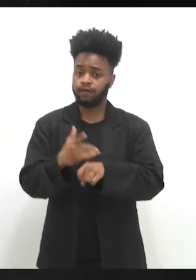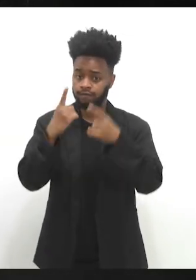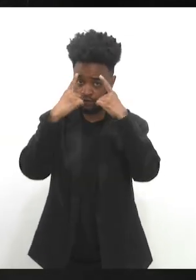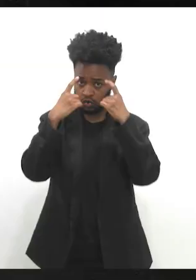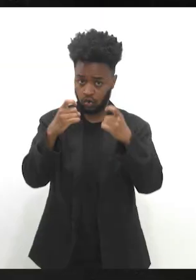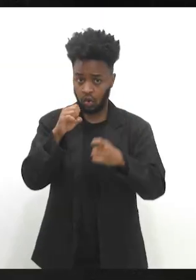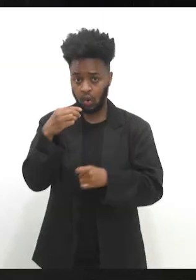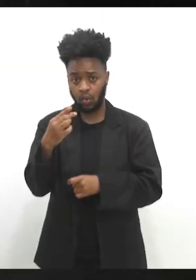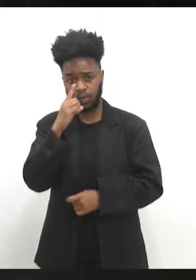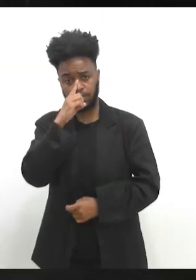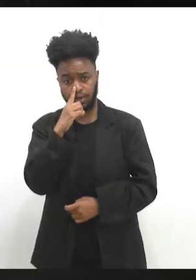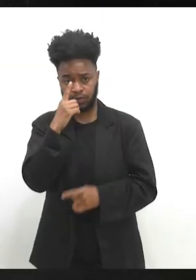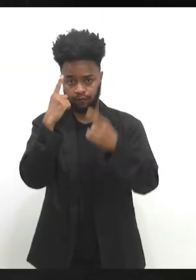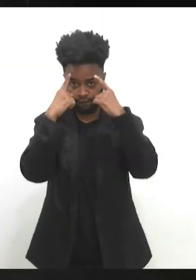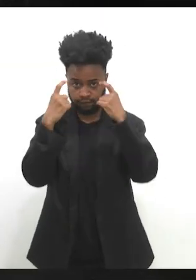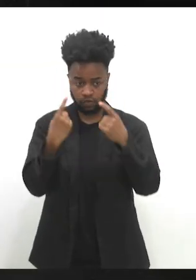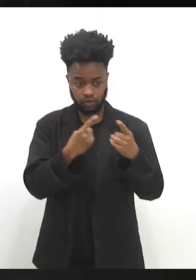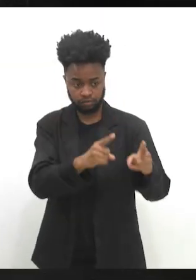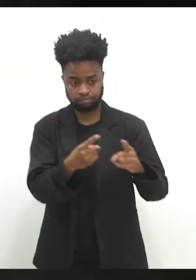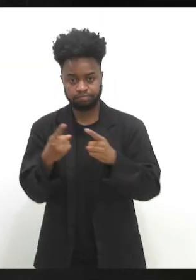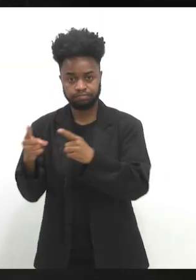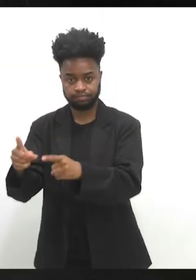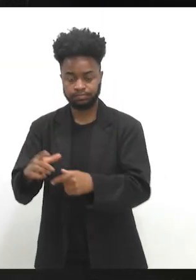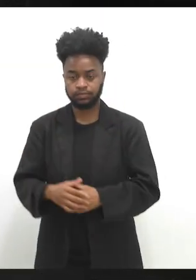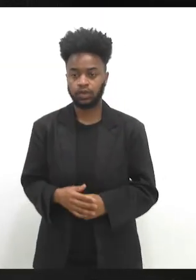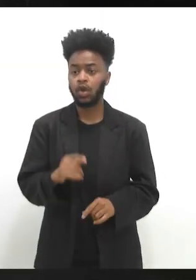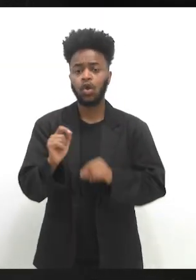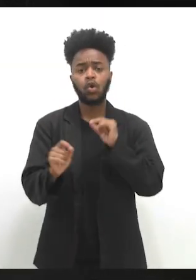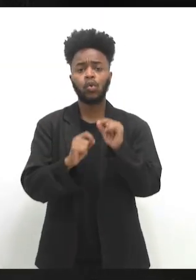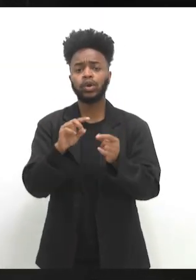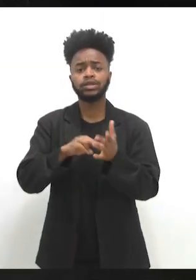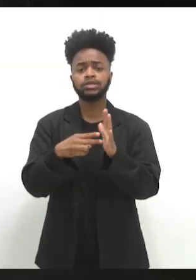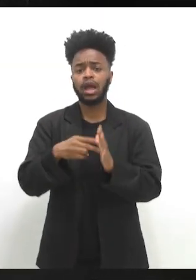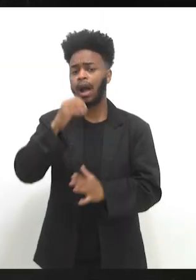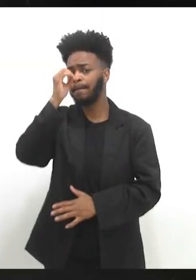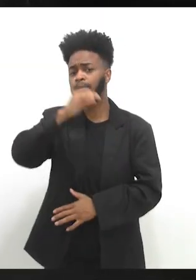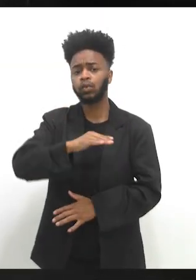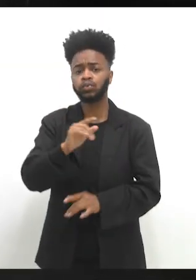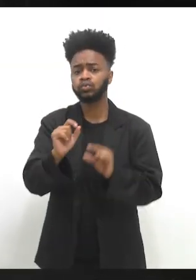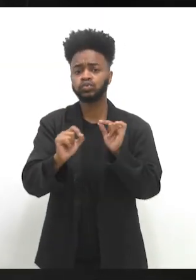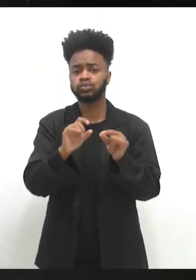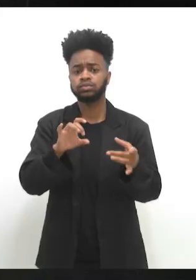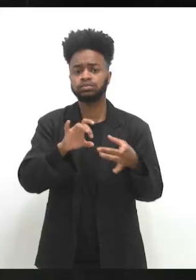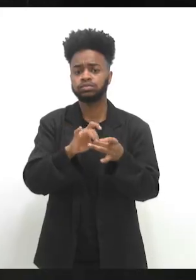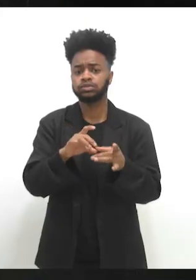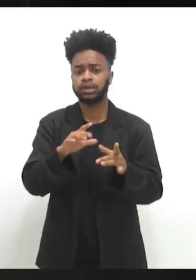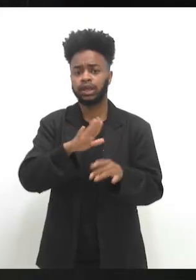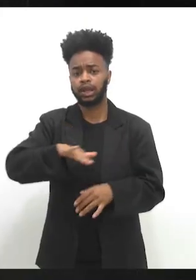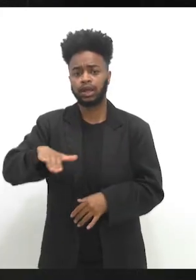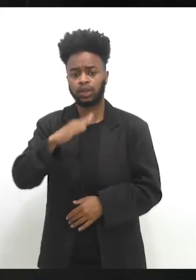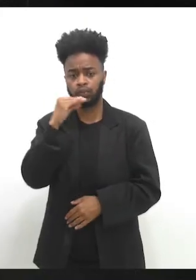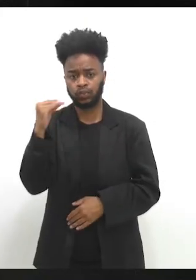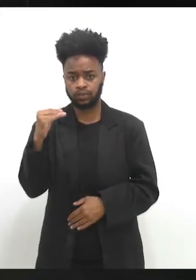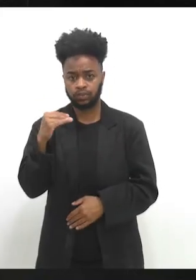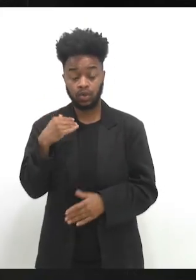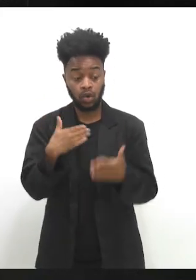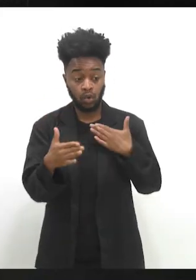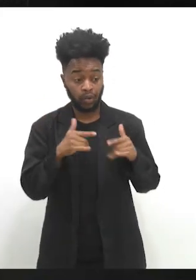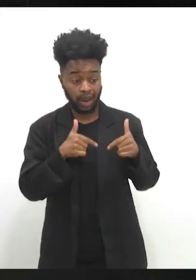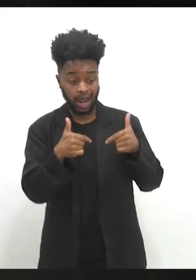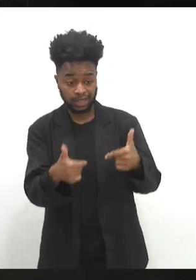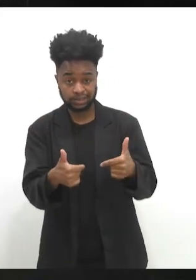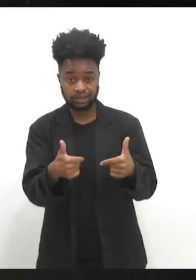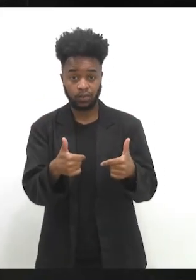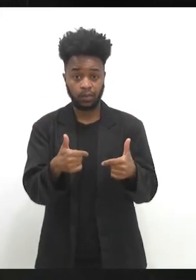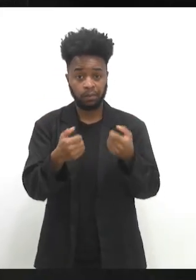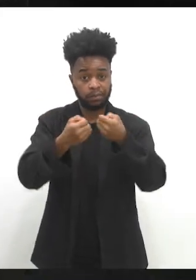de violência ou de ameaça à violência a esses menores. O que é considerado abuso em relação à criança e ao adolescente? Qualquer ato